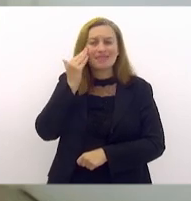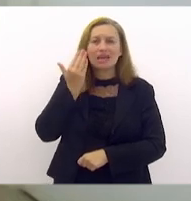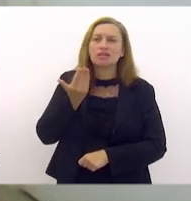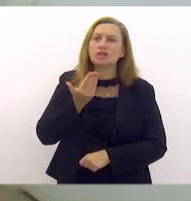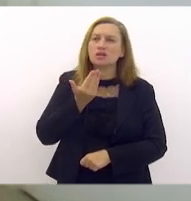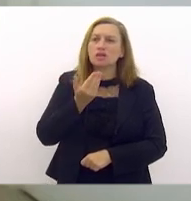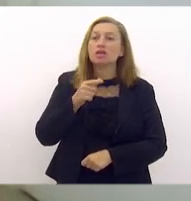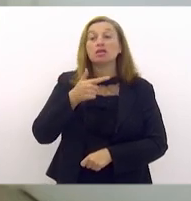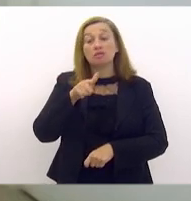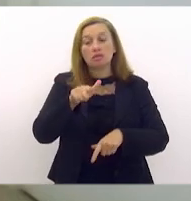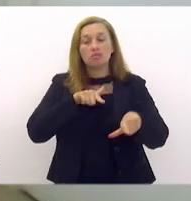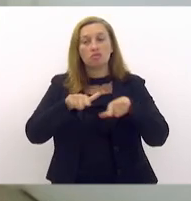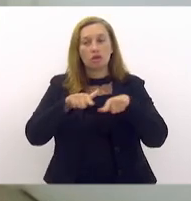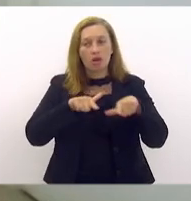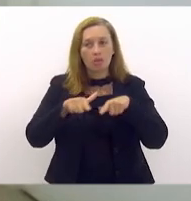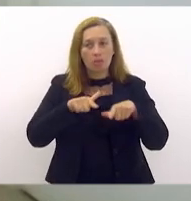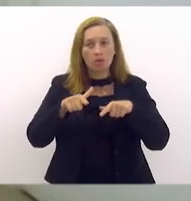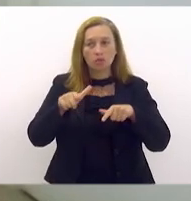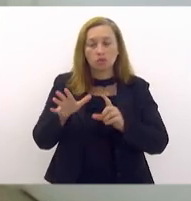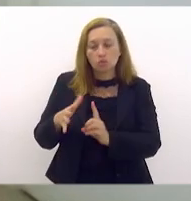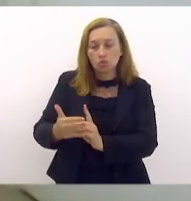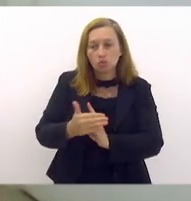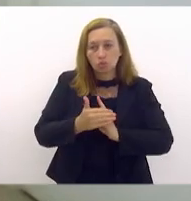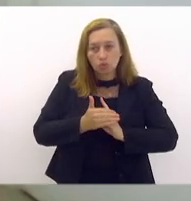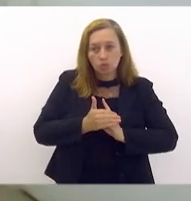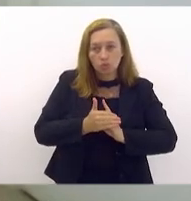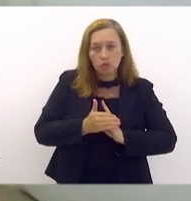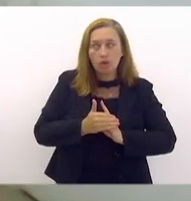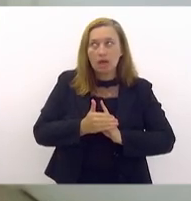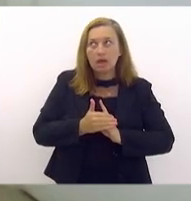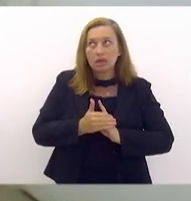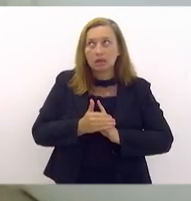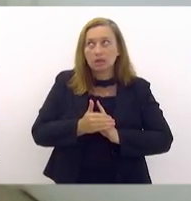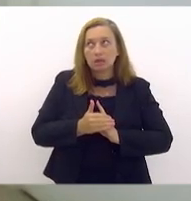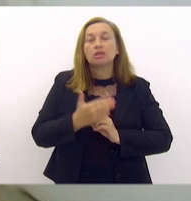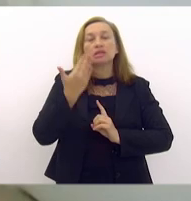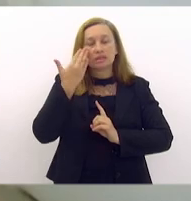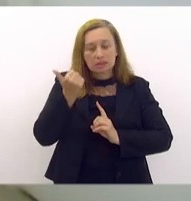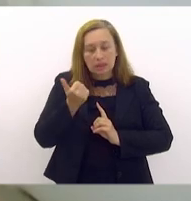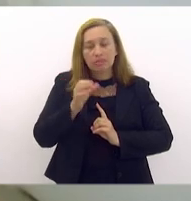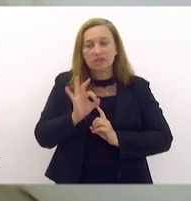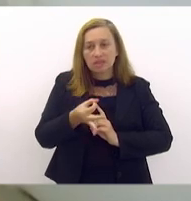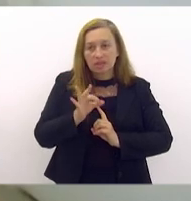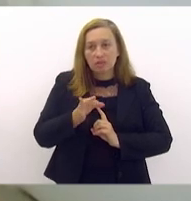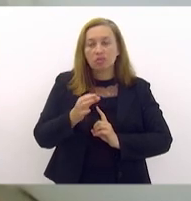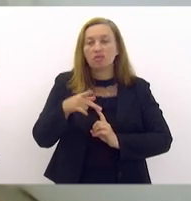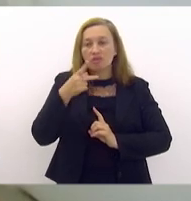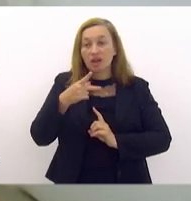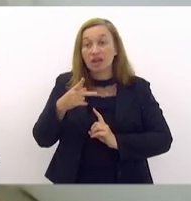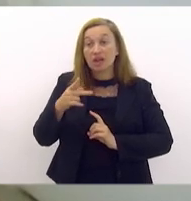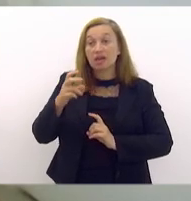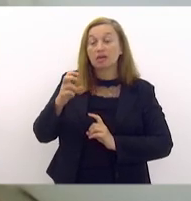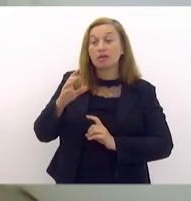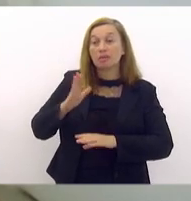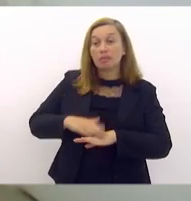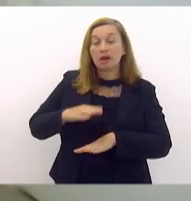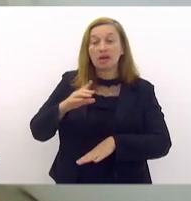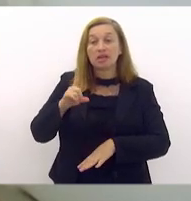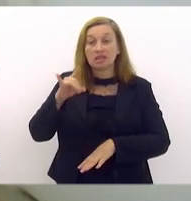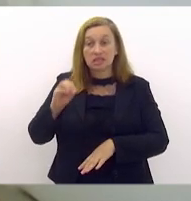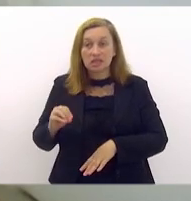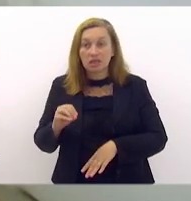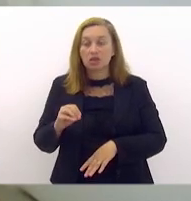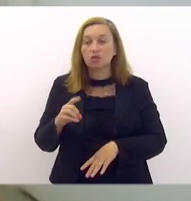que esse trabalho de acolhimento, a gente sabe, inclusive, como eu tinha dito mais cedo, o risco